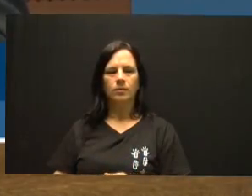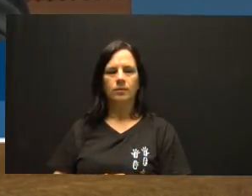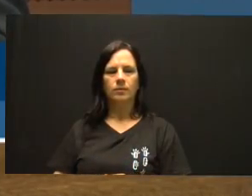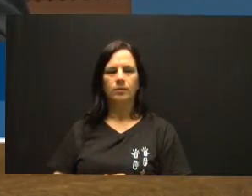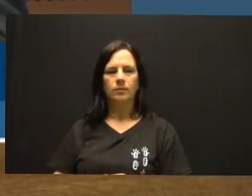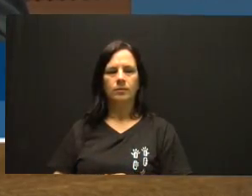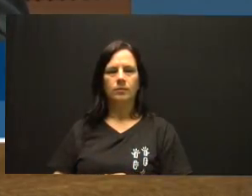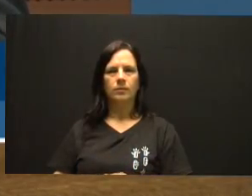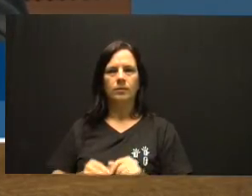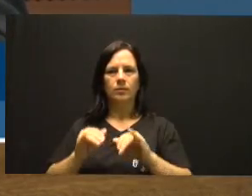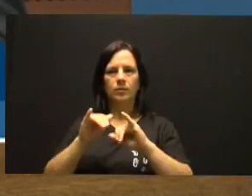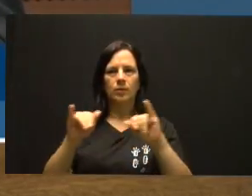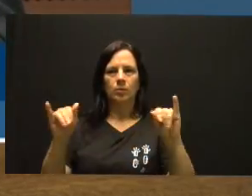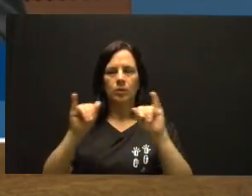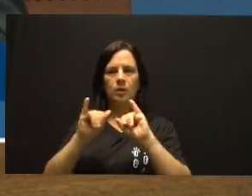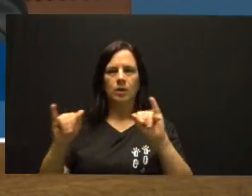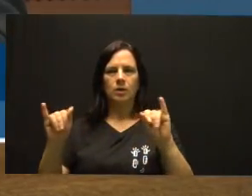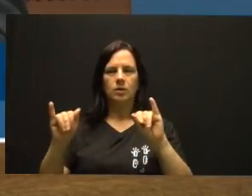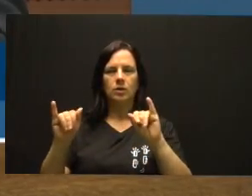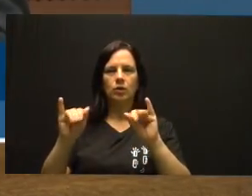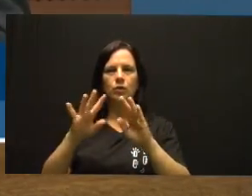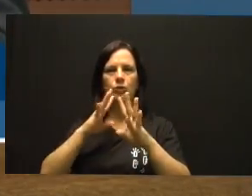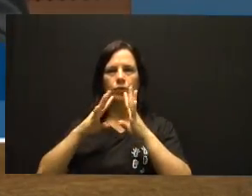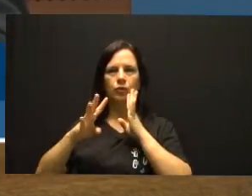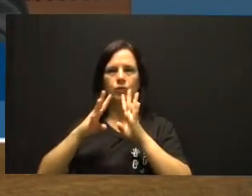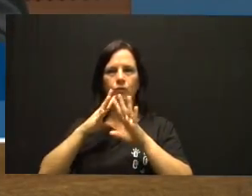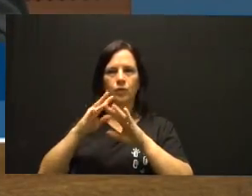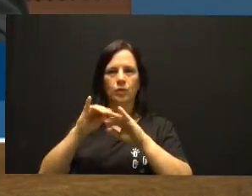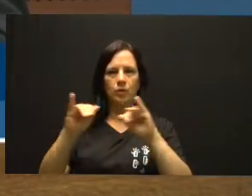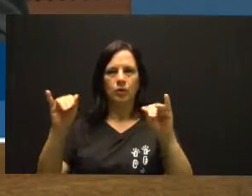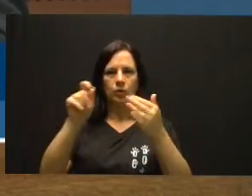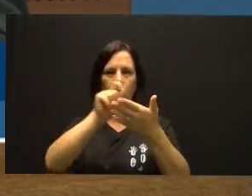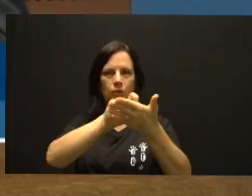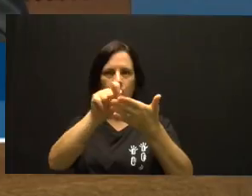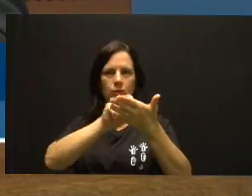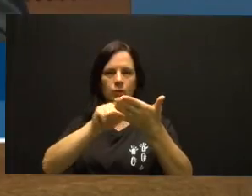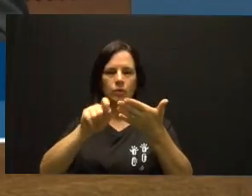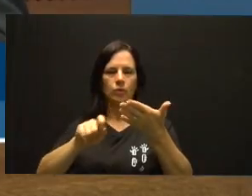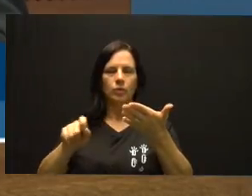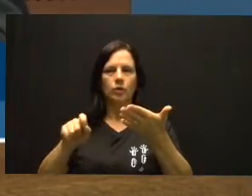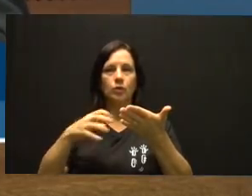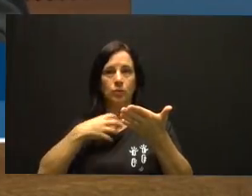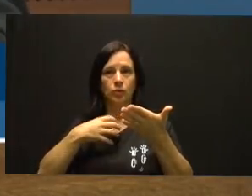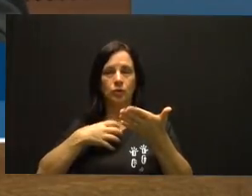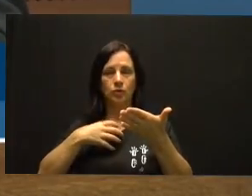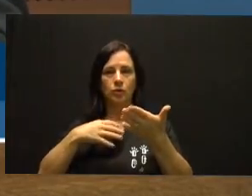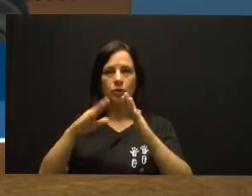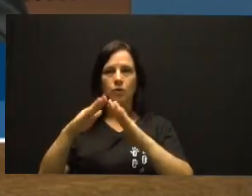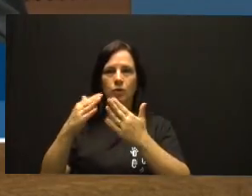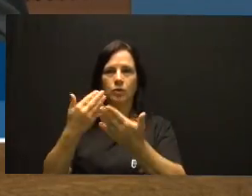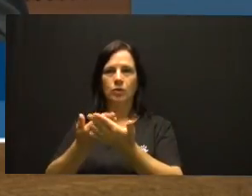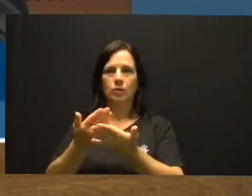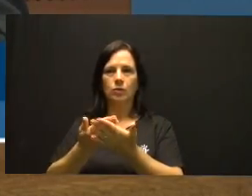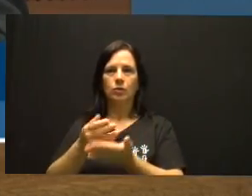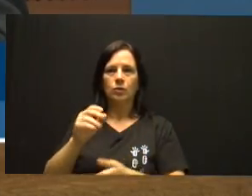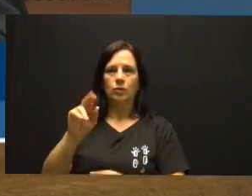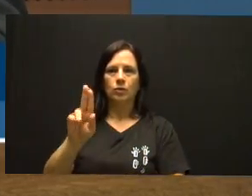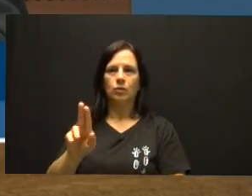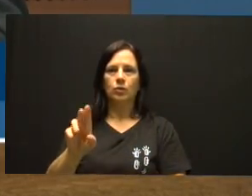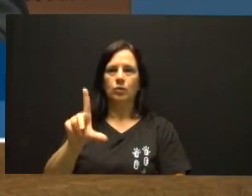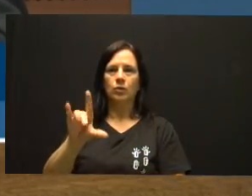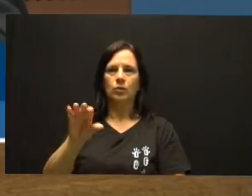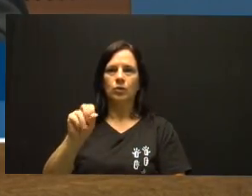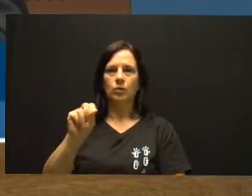após a publicação da nossa página no Facebook sobre o fato ocorrido na UME Ulisses Guimarães, recebi a